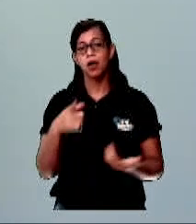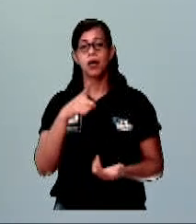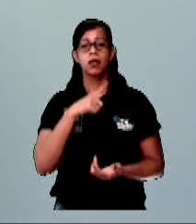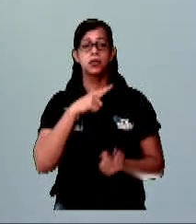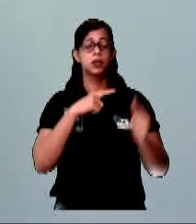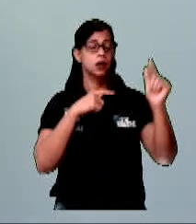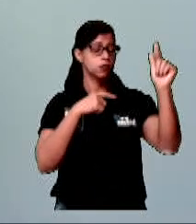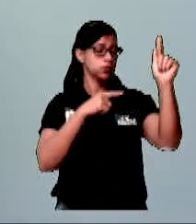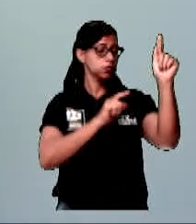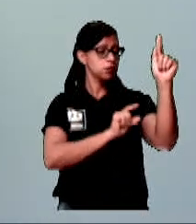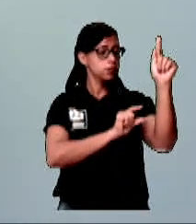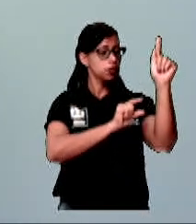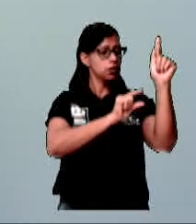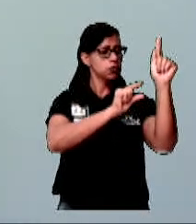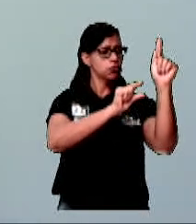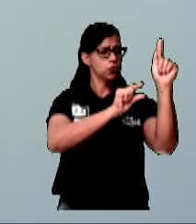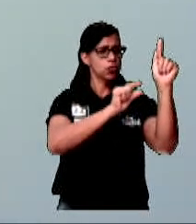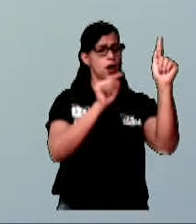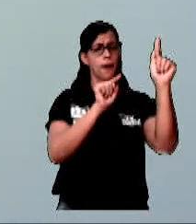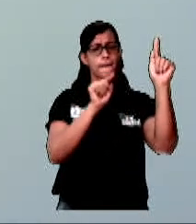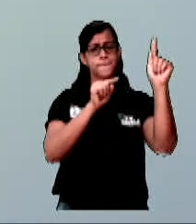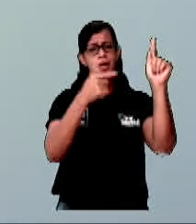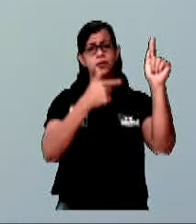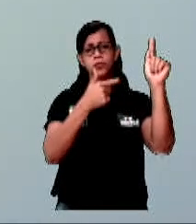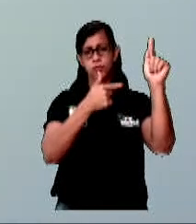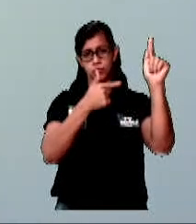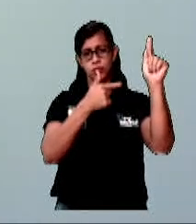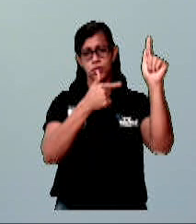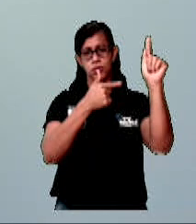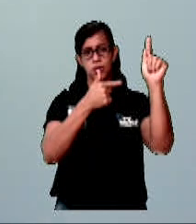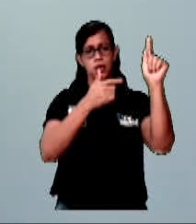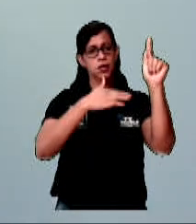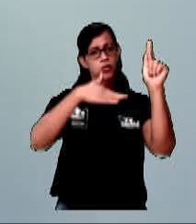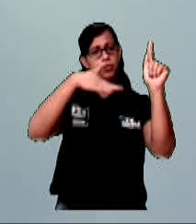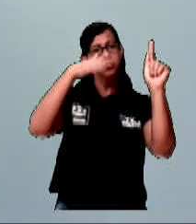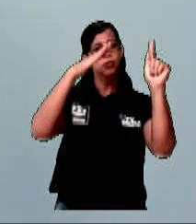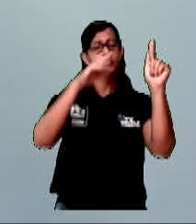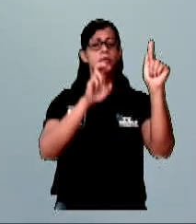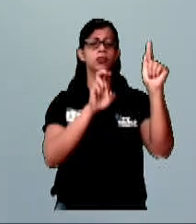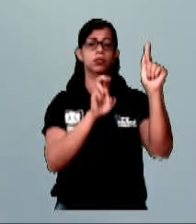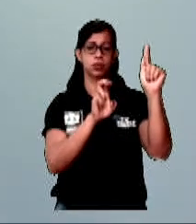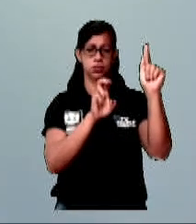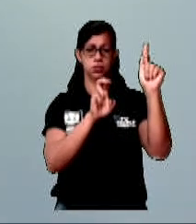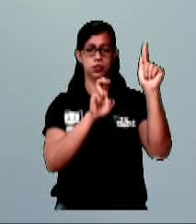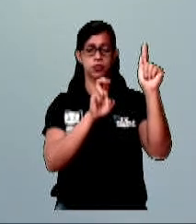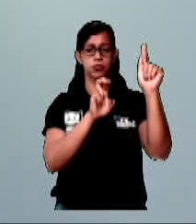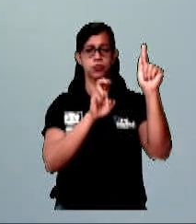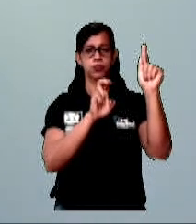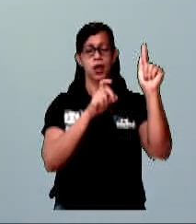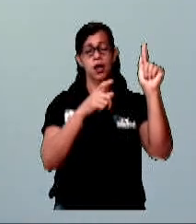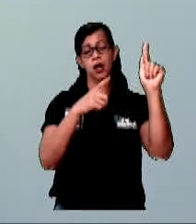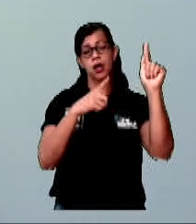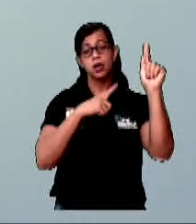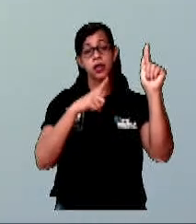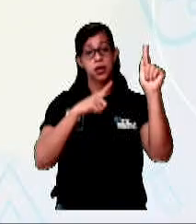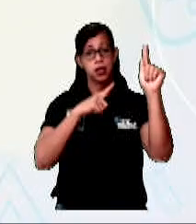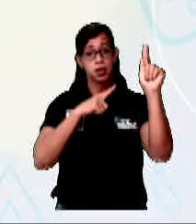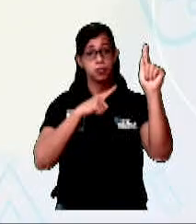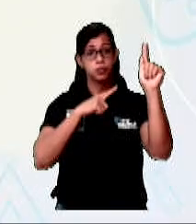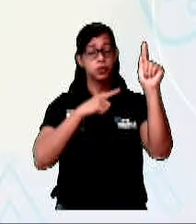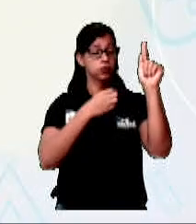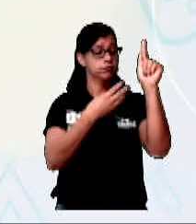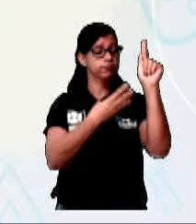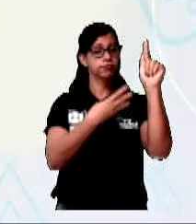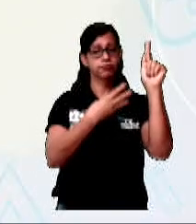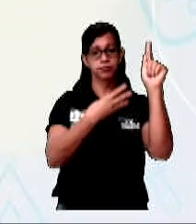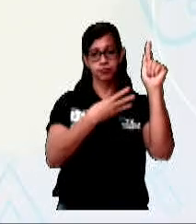temperatura -2 e a gente aumentou 5, né? Subiu 5 de temperatura, a gente vai chegar em